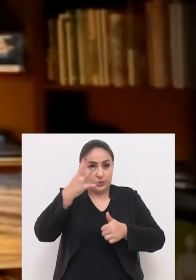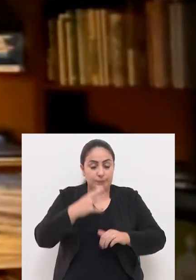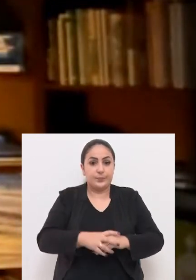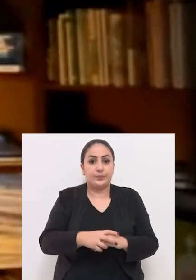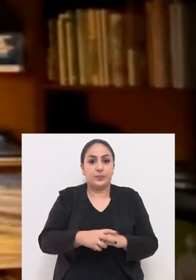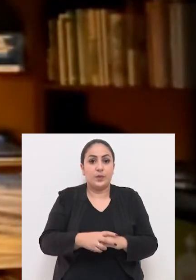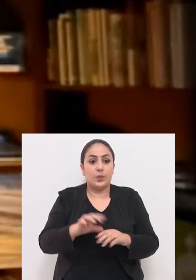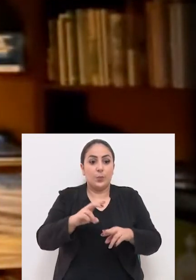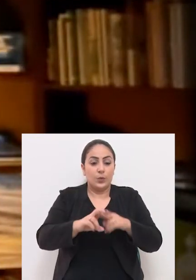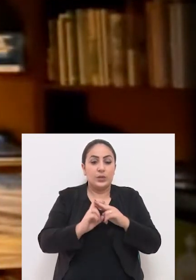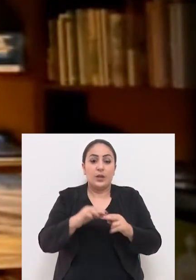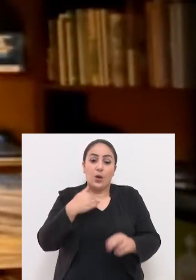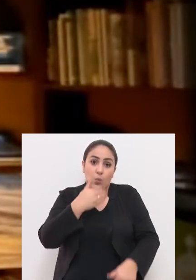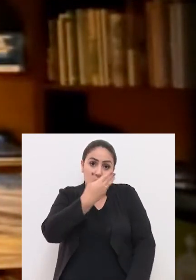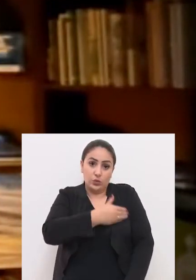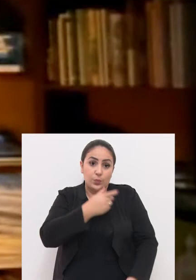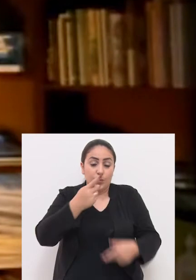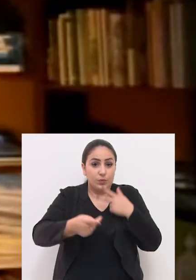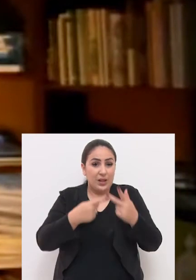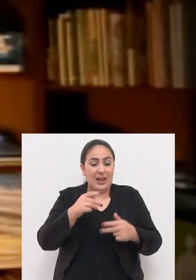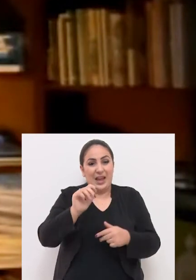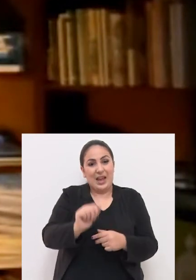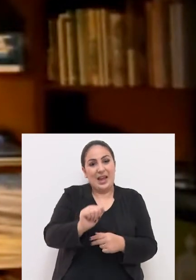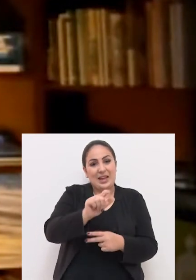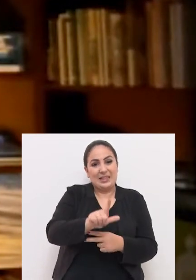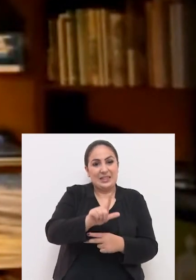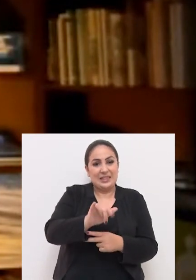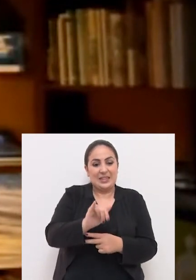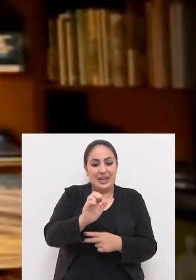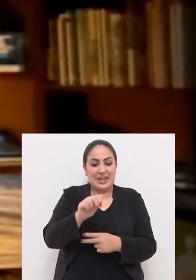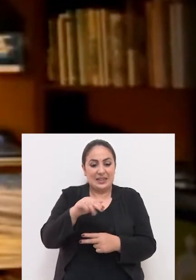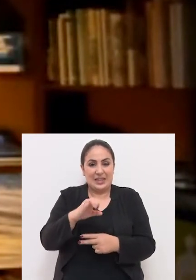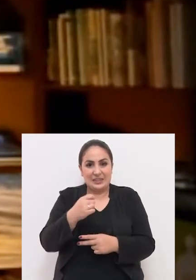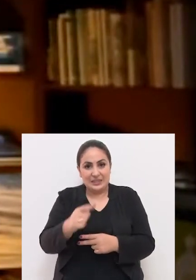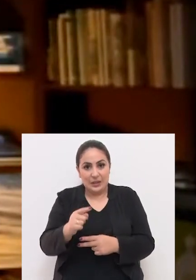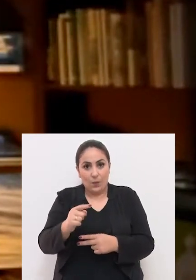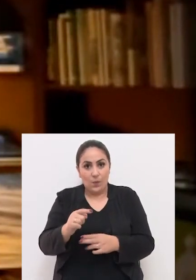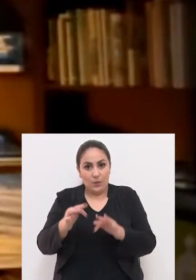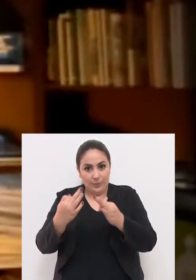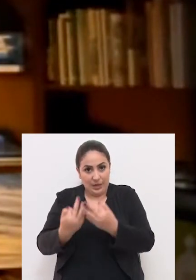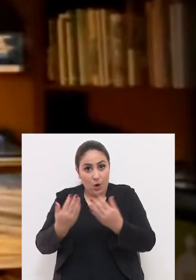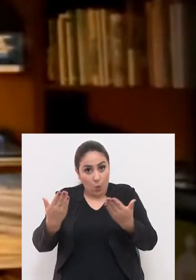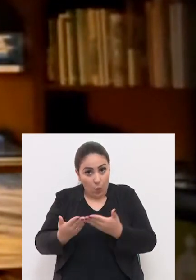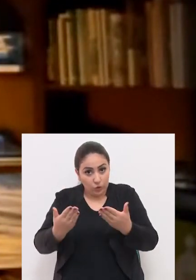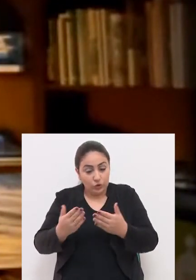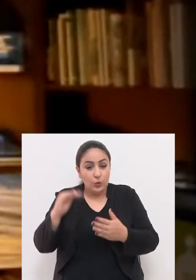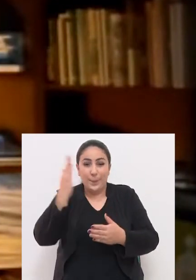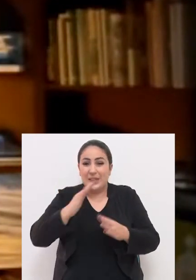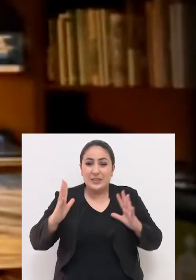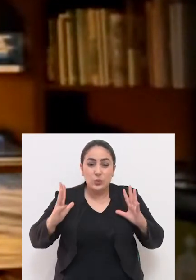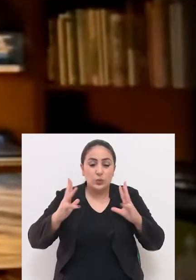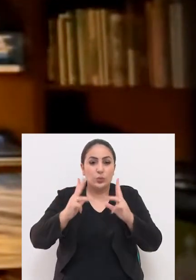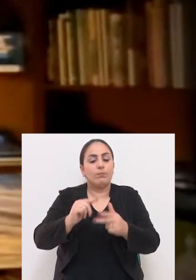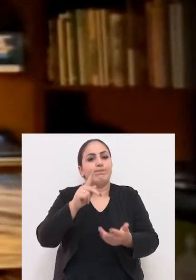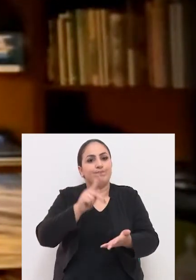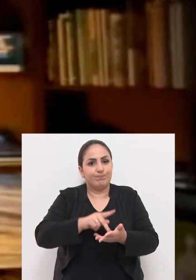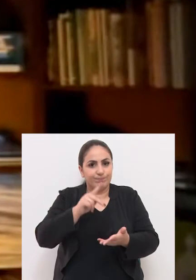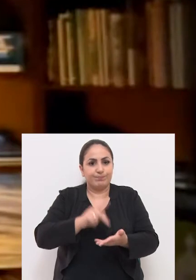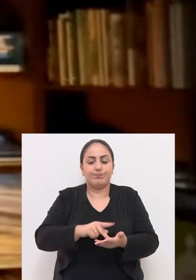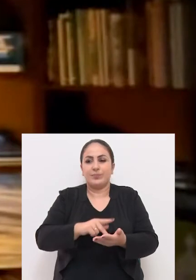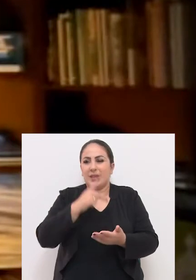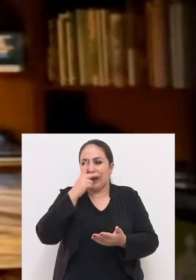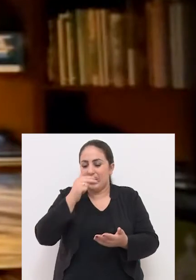as soluções. E eu costumo dizer que a alienação parental, hoje em dia, no Brasil todo, é